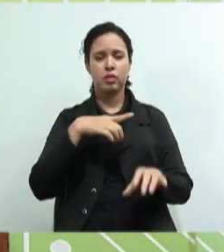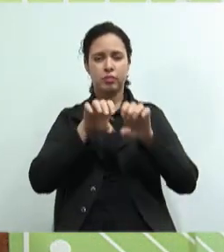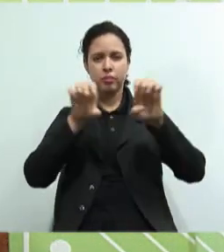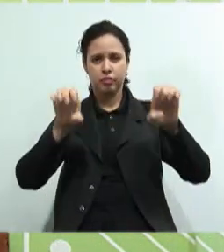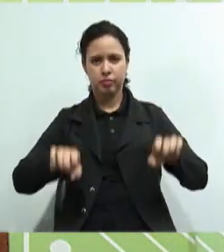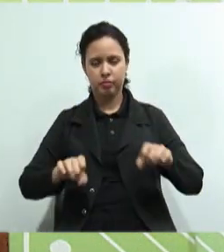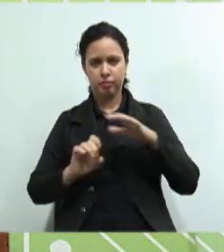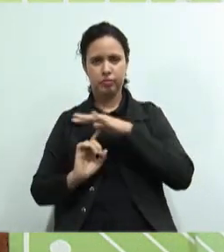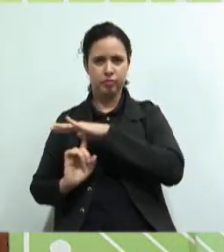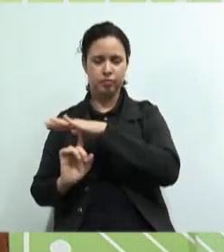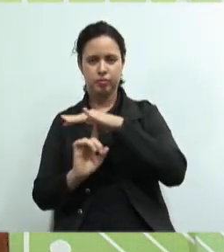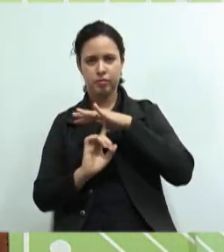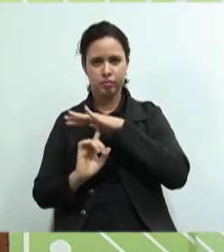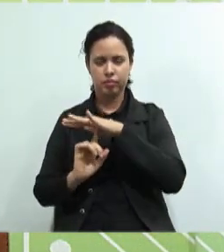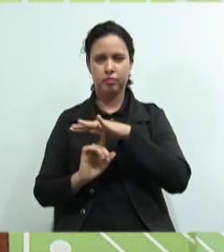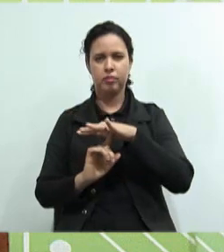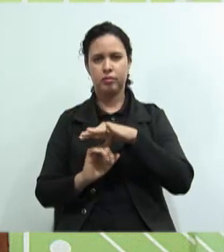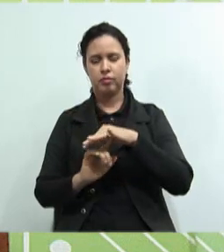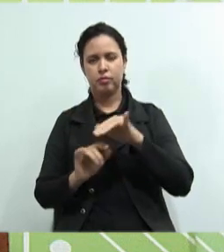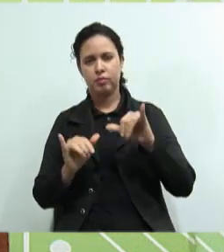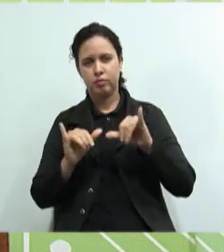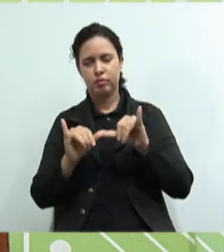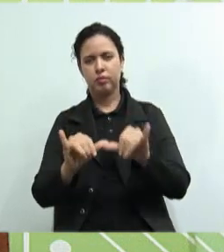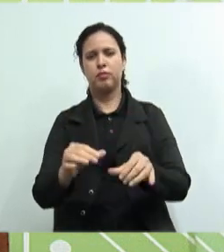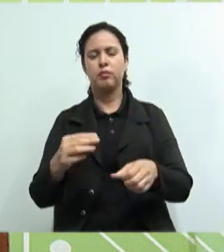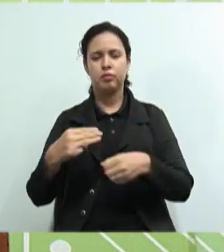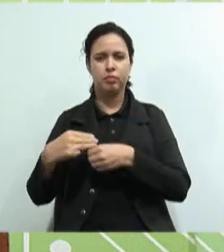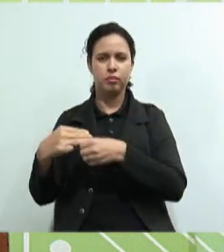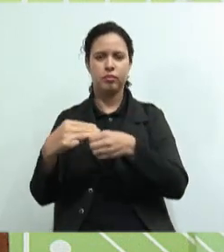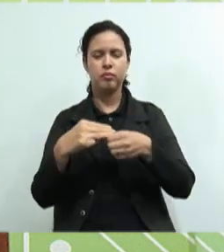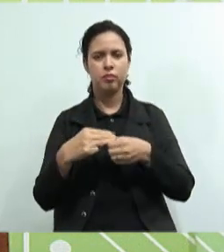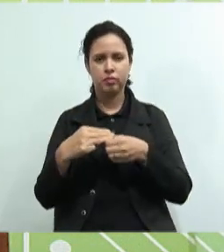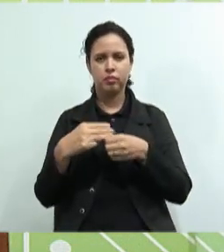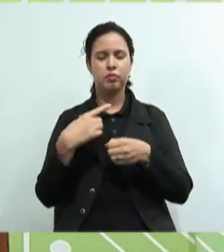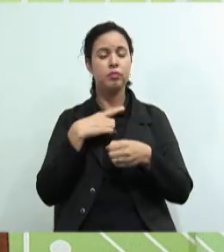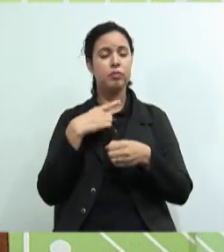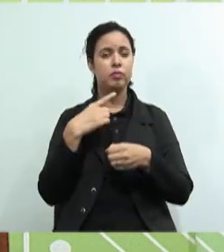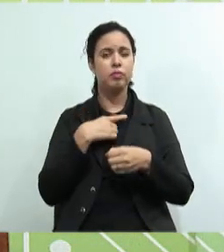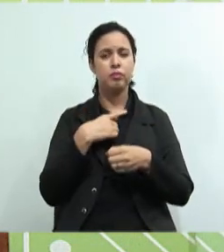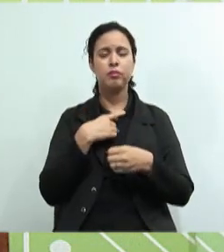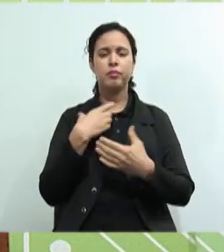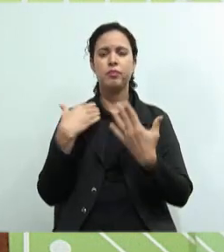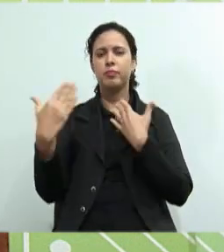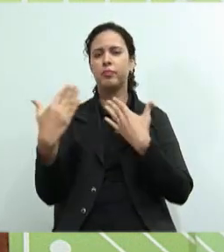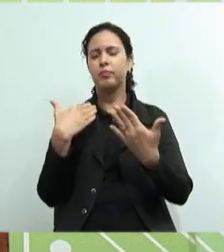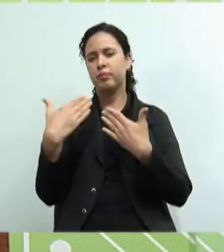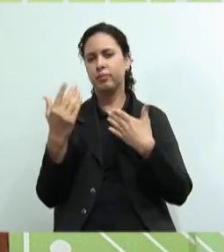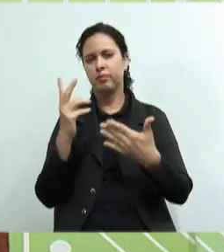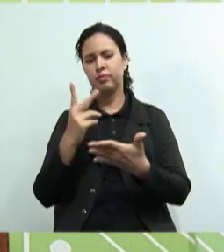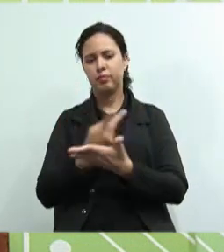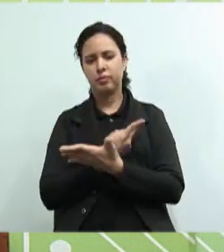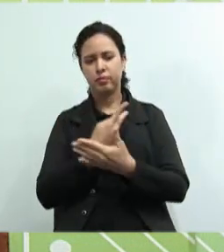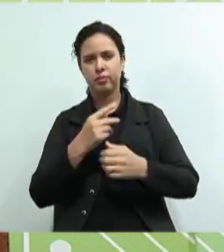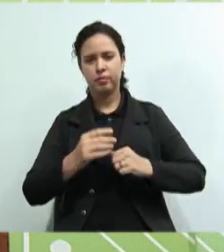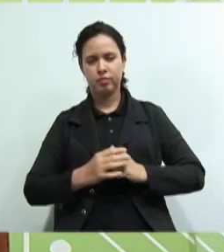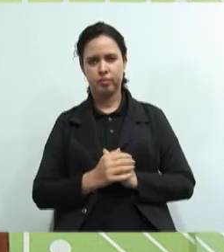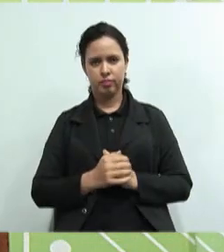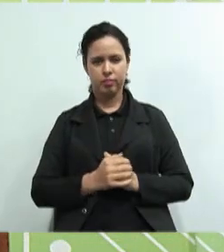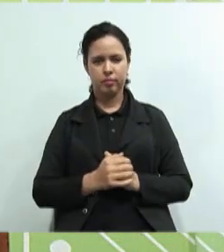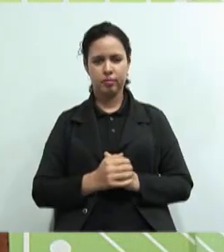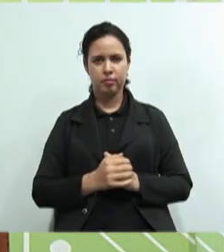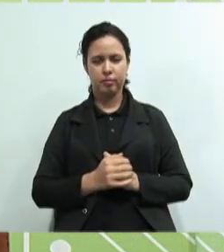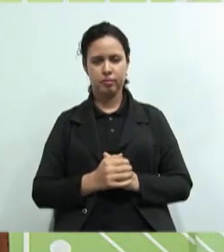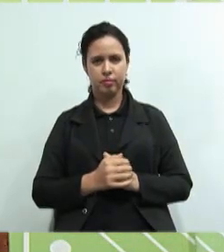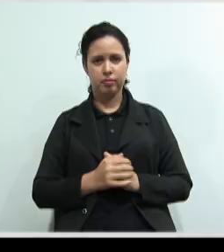essas feiras, para os mercados municipais, onde a gente já tem esse tipo de relação comercial acontecendo. Vamos para a pergunta